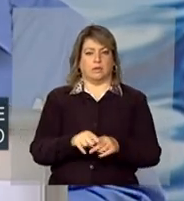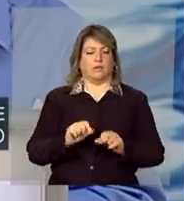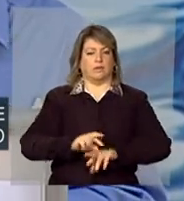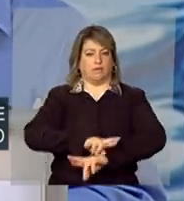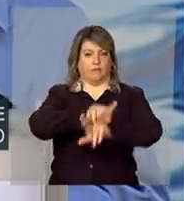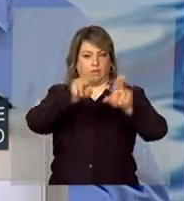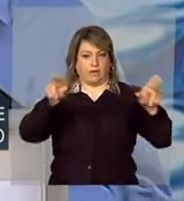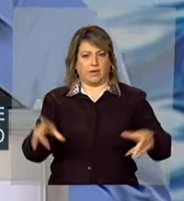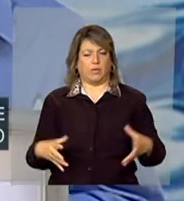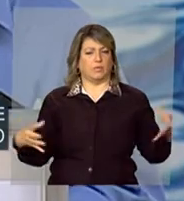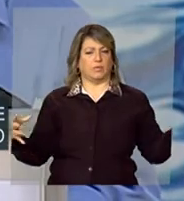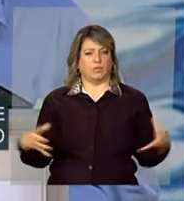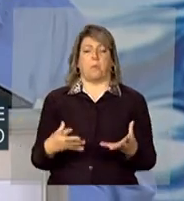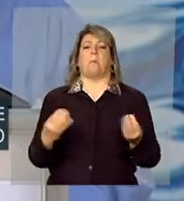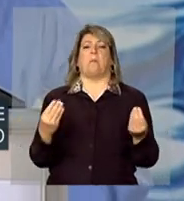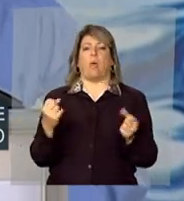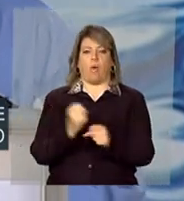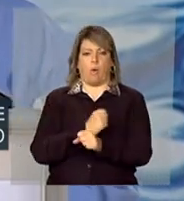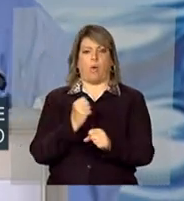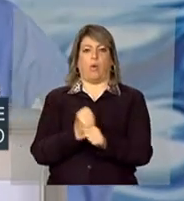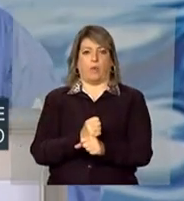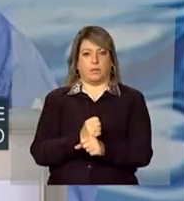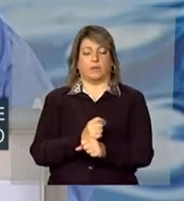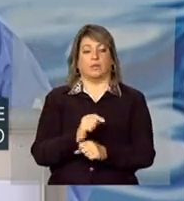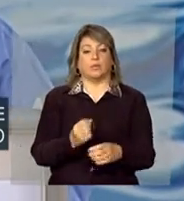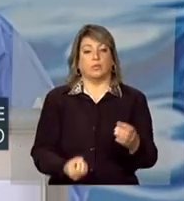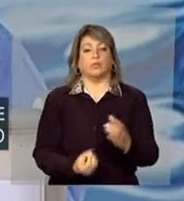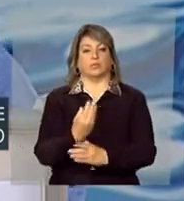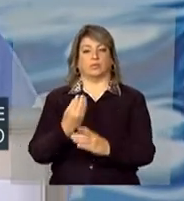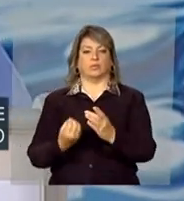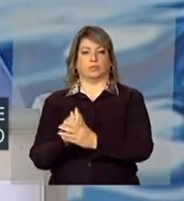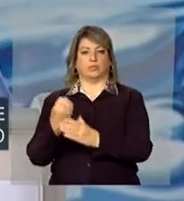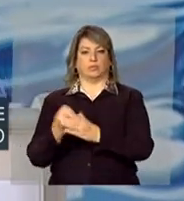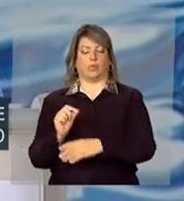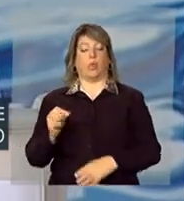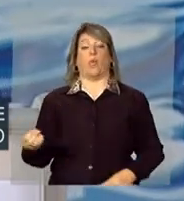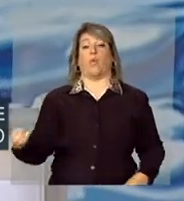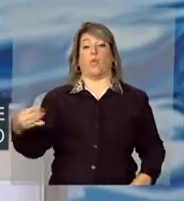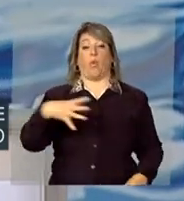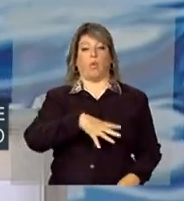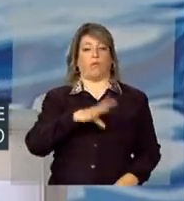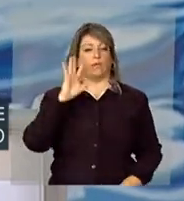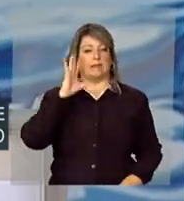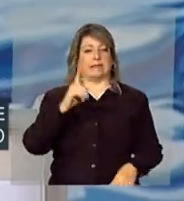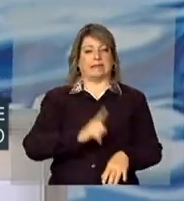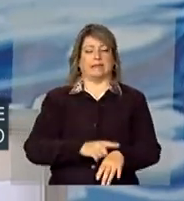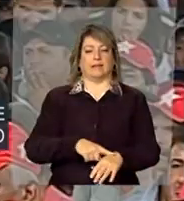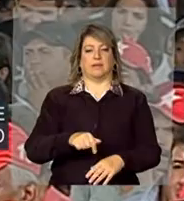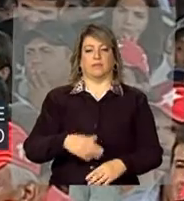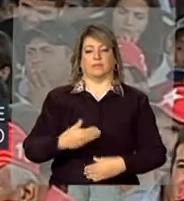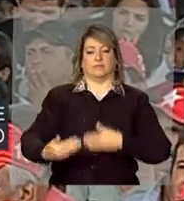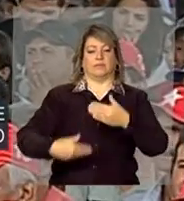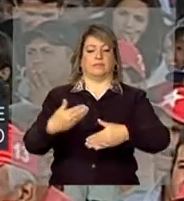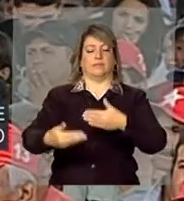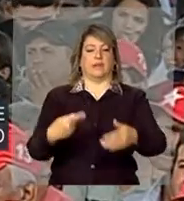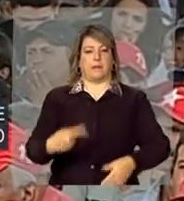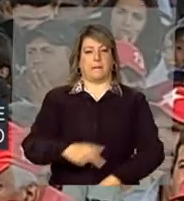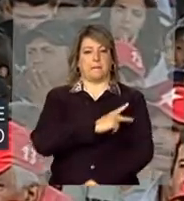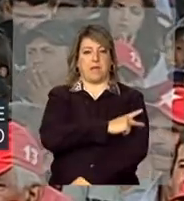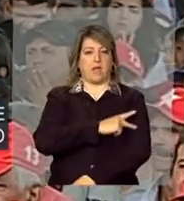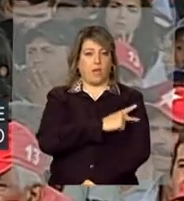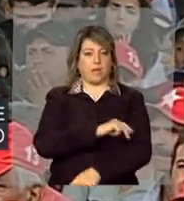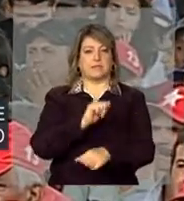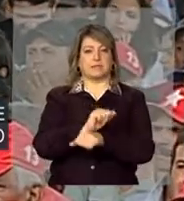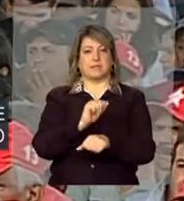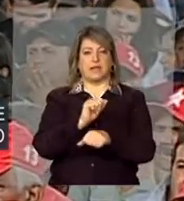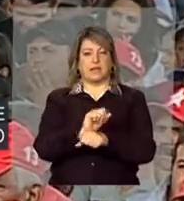Nova. São muitas obras, inaugurando um novo tempo no Piauí, tempo de esperança,